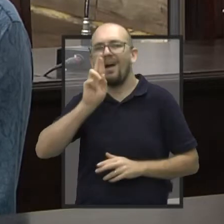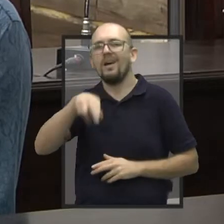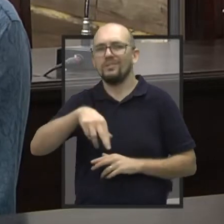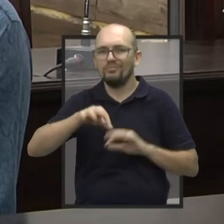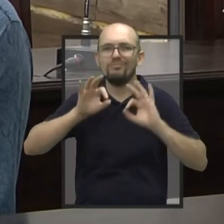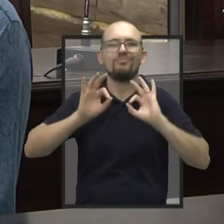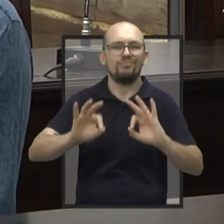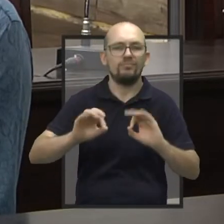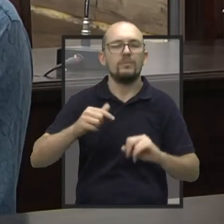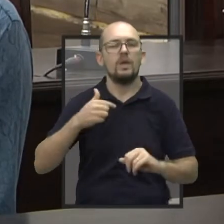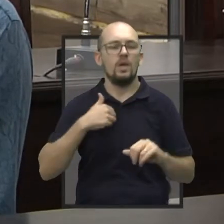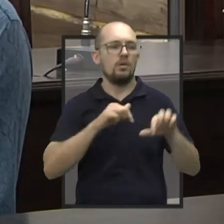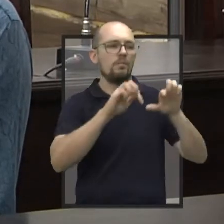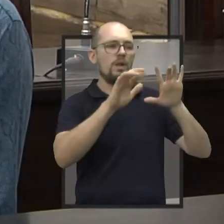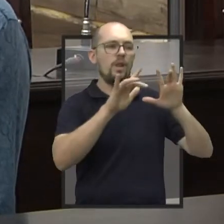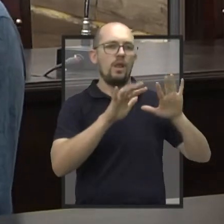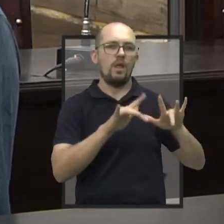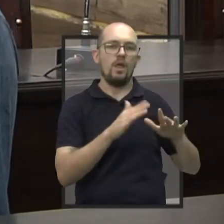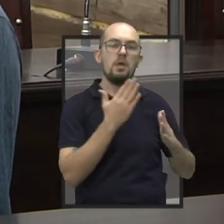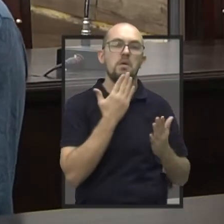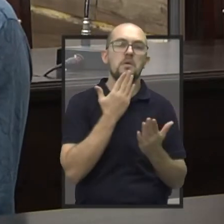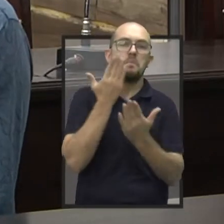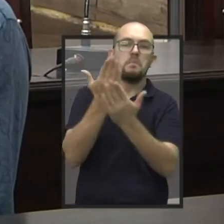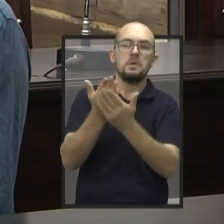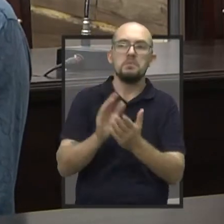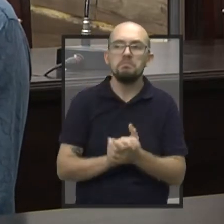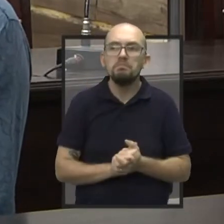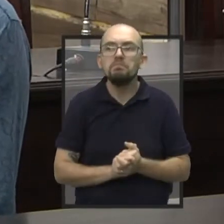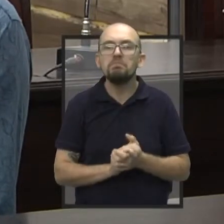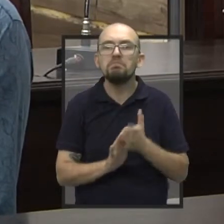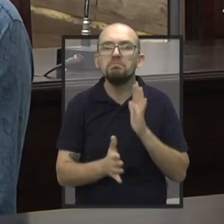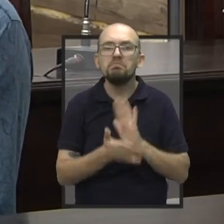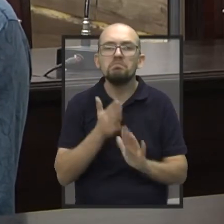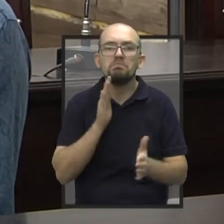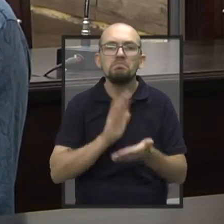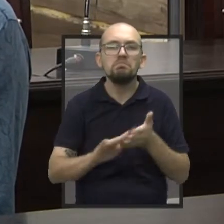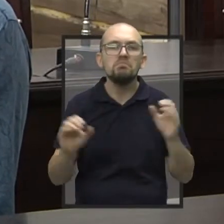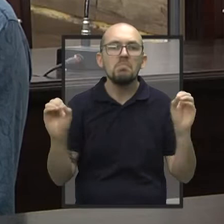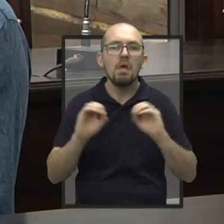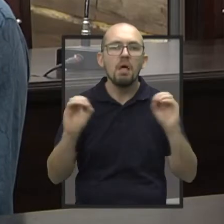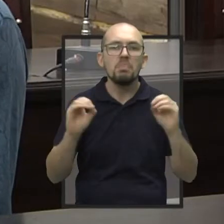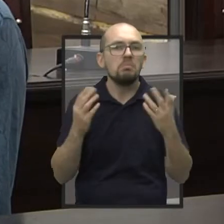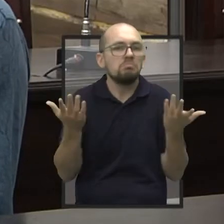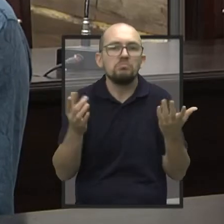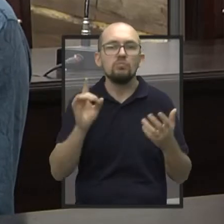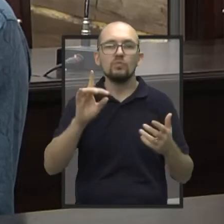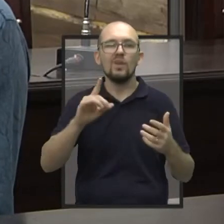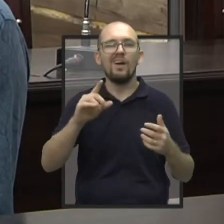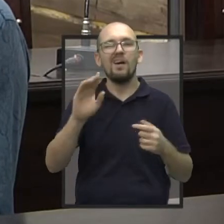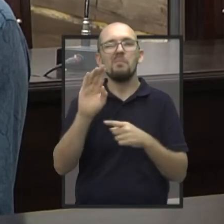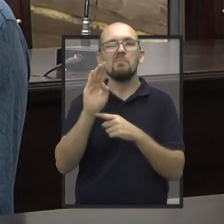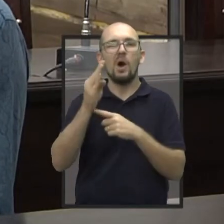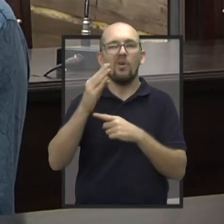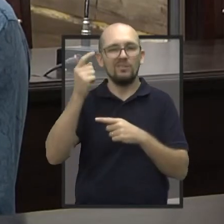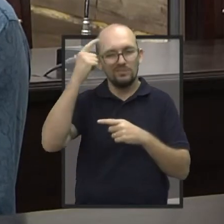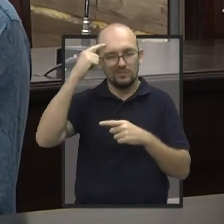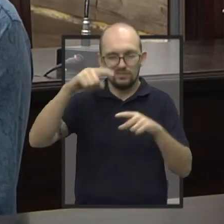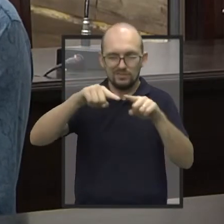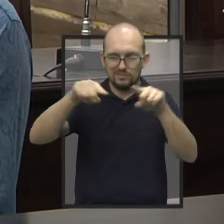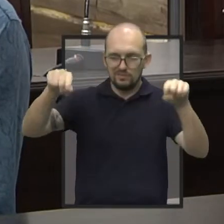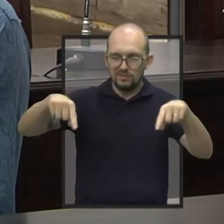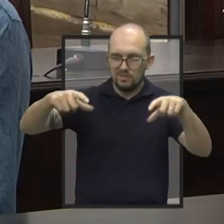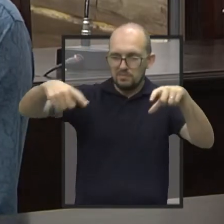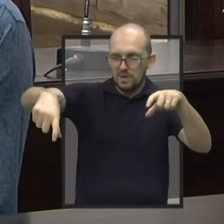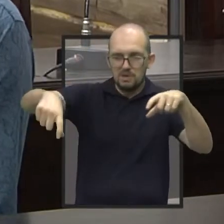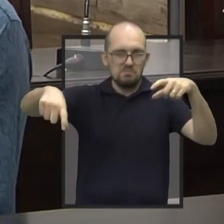reclamar, fiz o pedido e nada foi feito. Foi colocado lá uns cavaletes de madeira que o pessoal não respeita. Se não tiver uma